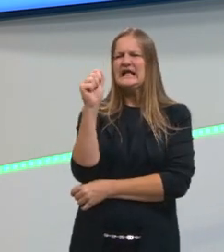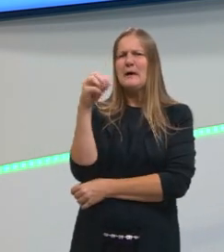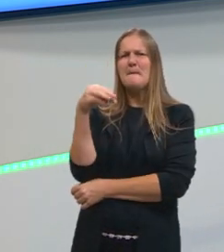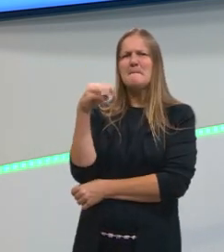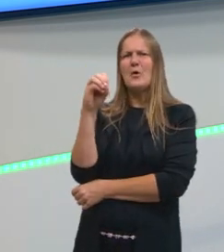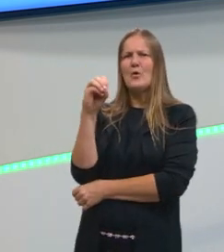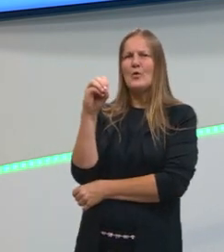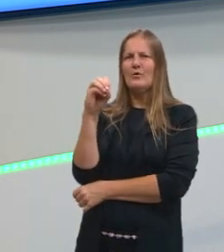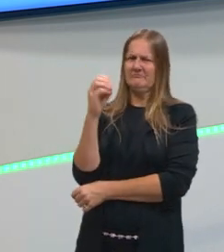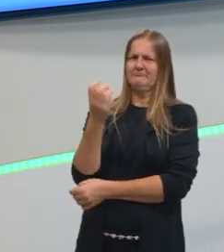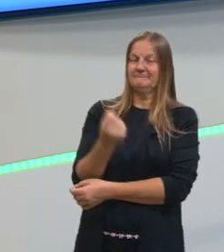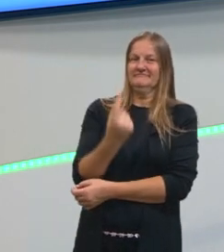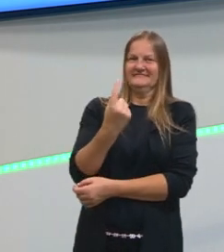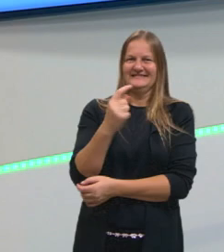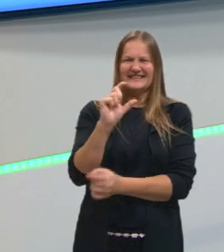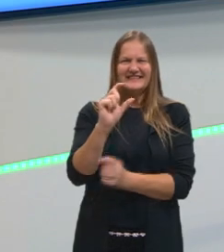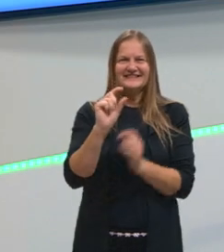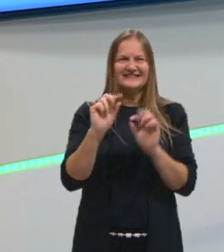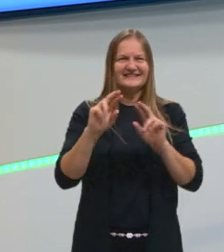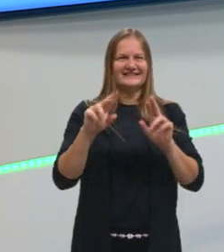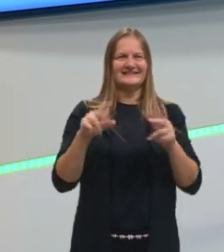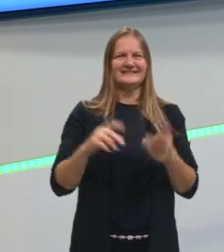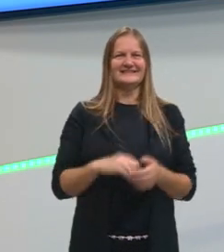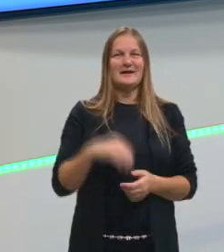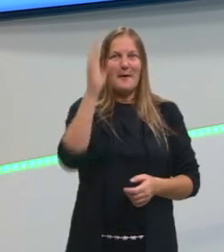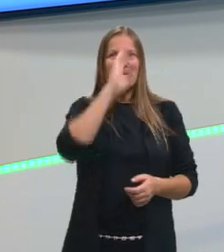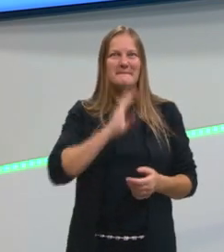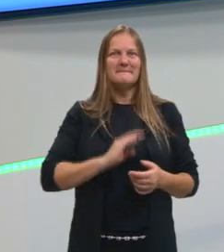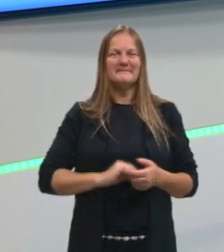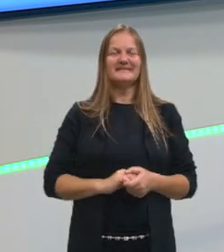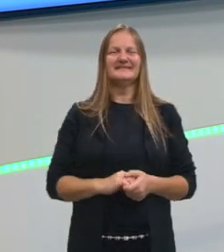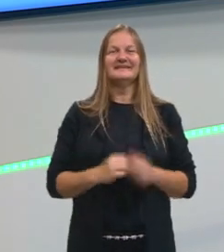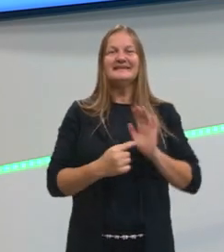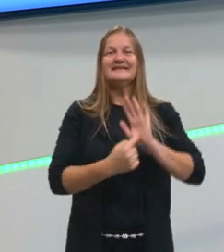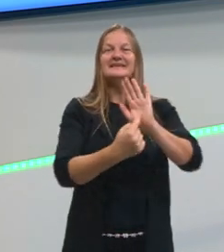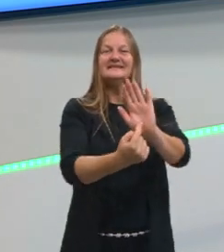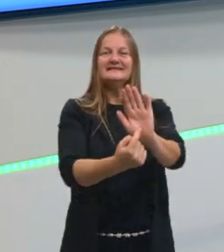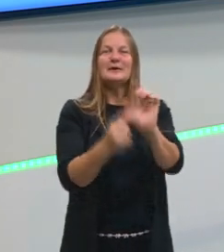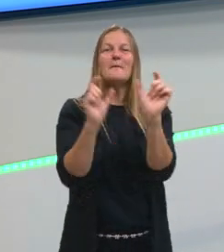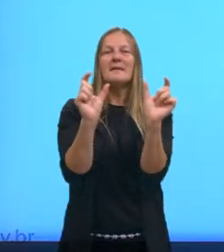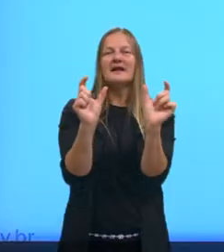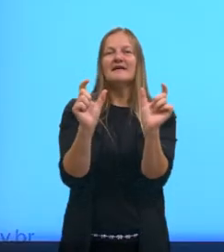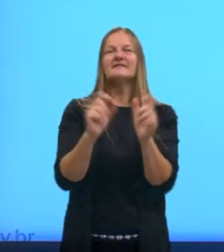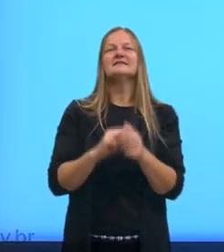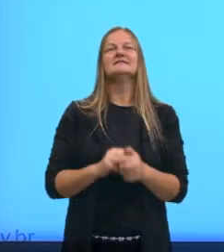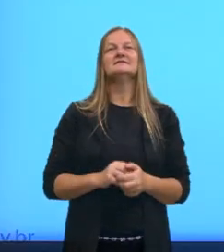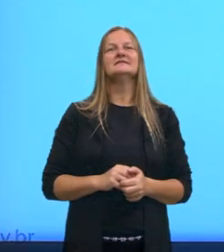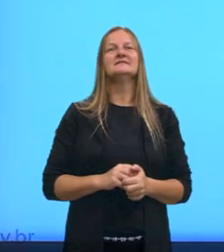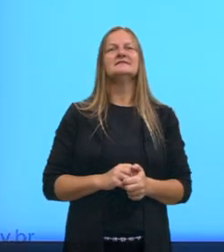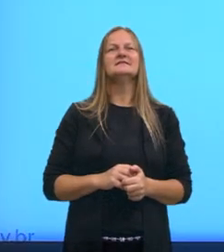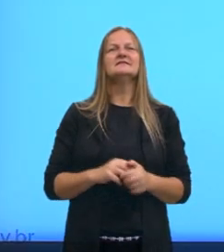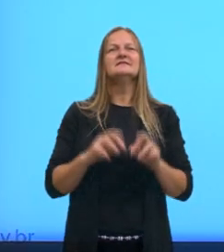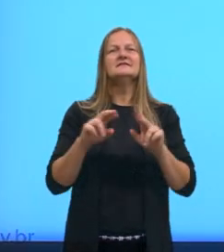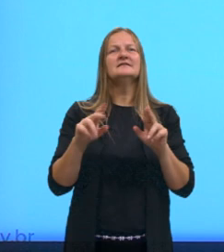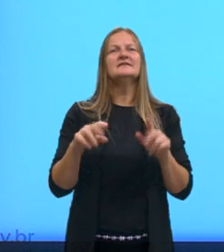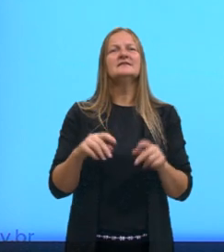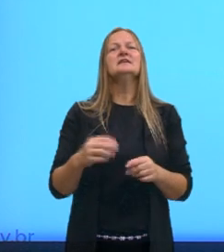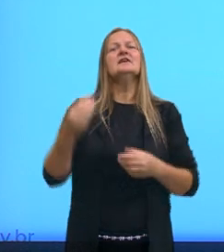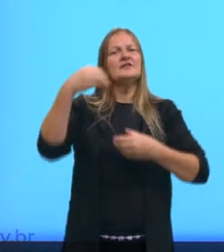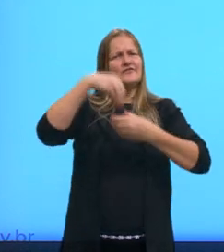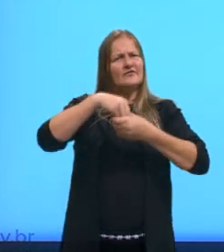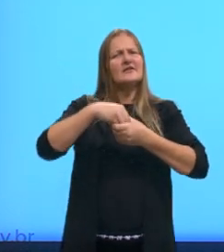tá é que é como o brasileiro fala e aí também eu apresento a vocês essas palavras aqui que de certa forma